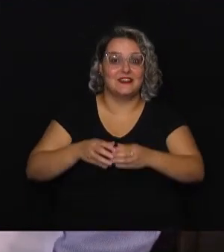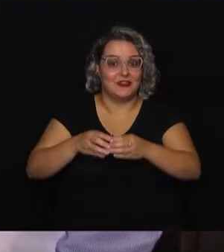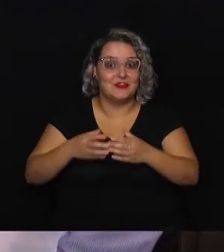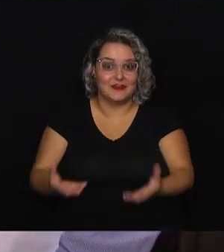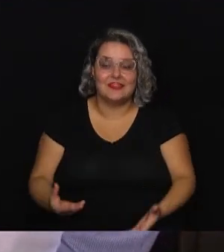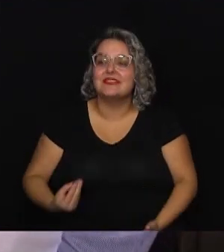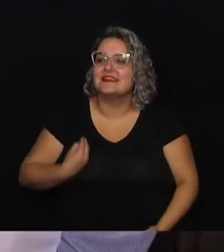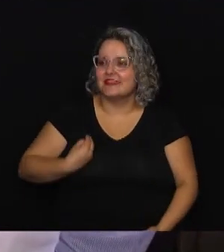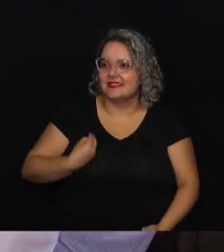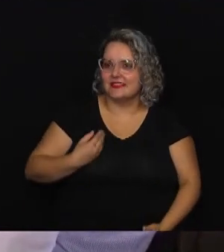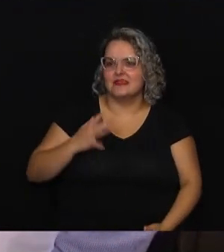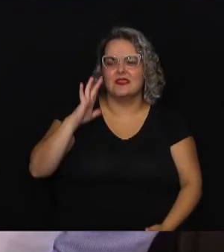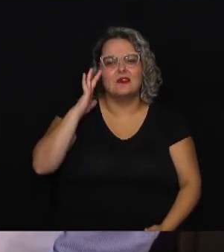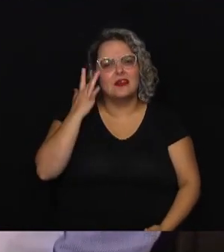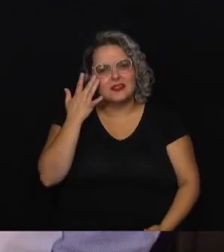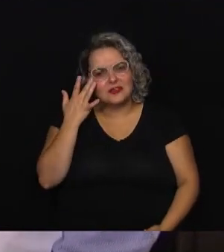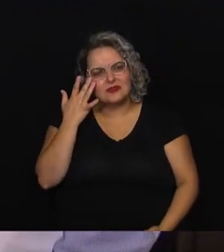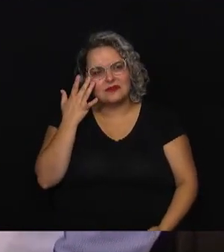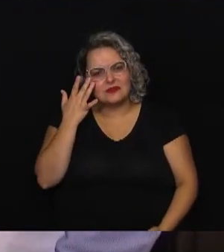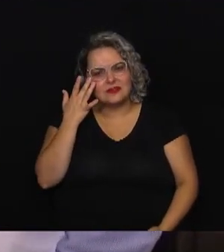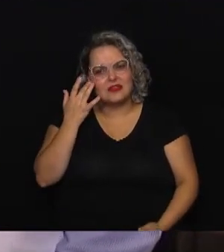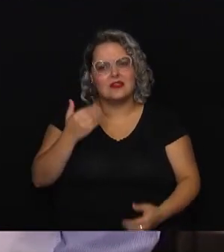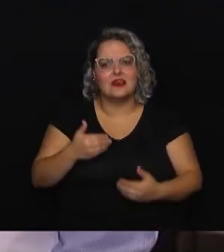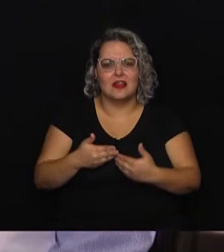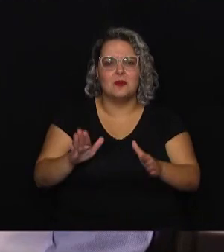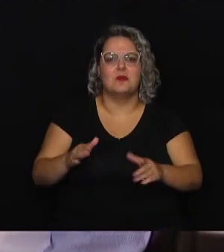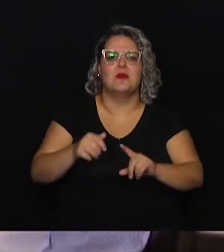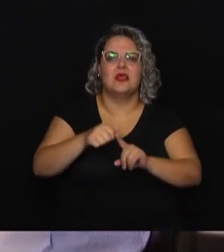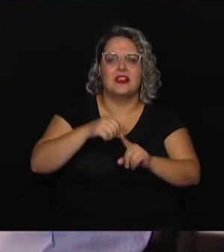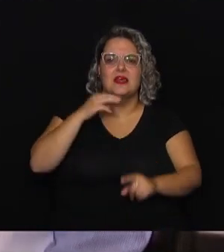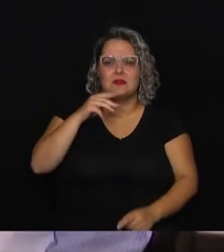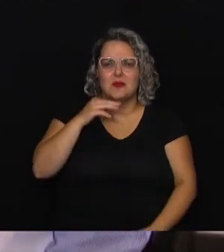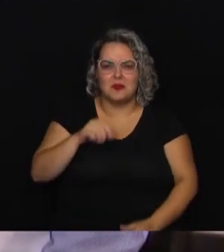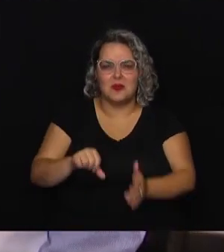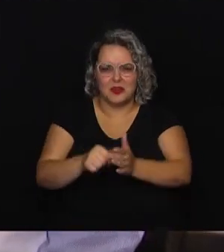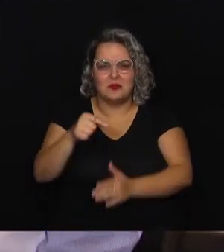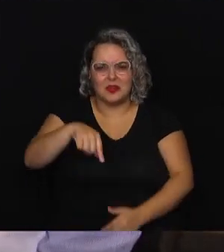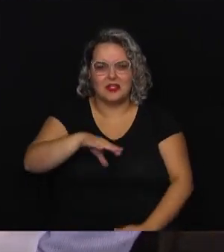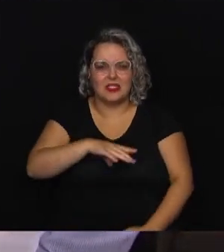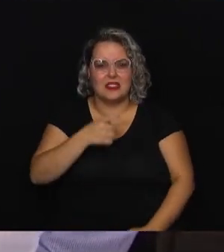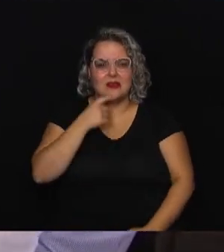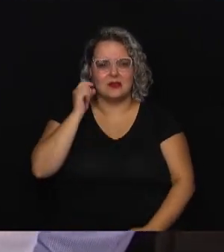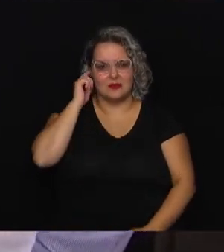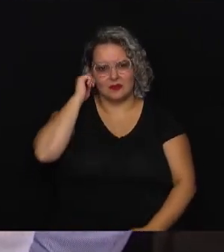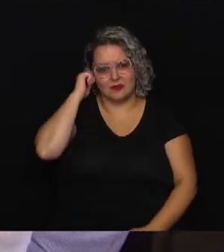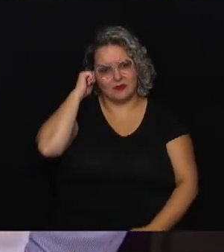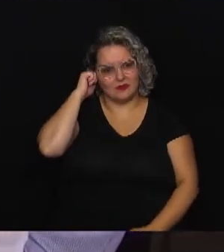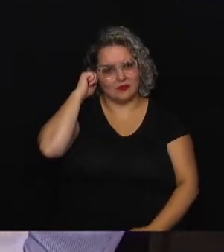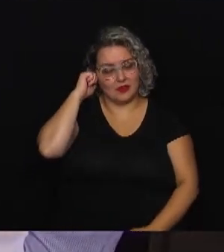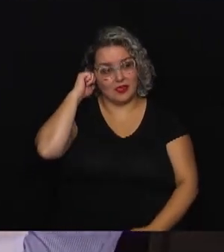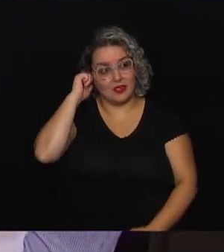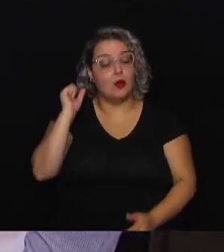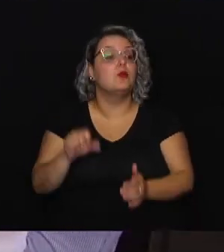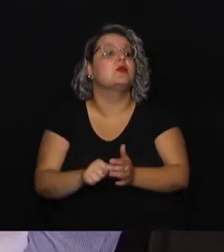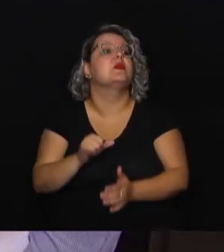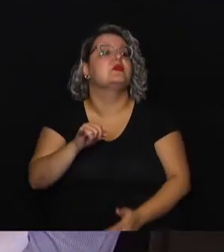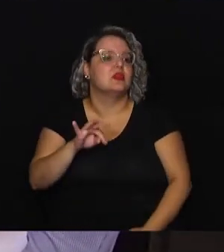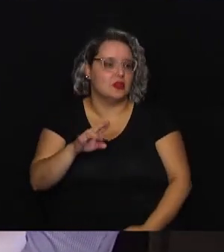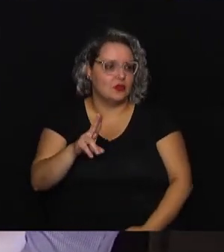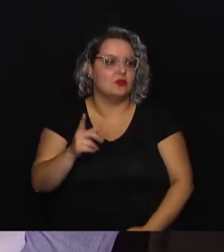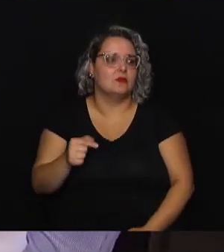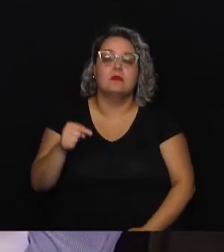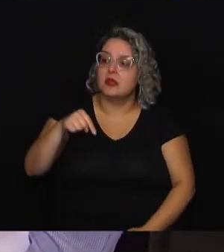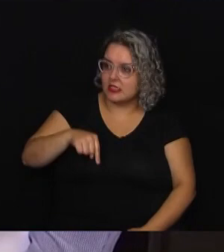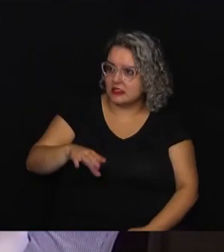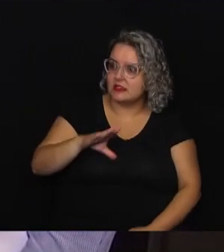presentes, se eu não me engano, a estreia em março, né? O primeiro jogo em Campinas o primeiro em Itu, na verdade. Ah, né? tá, mas em Campinas